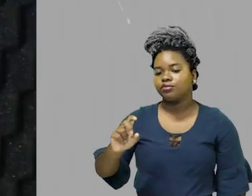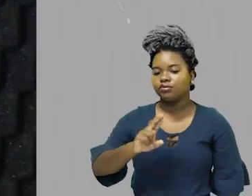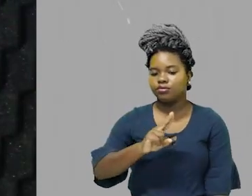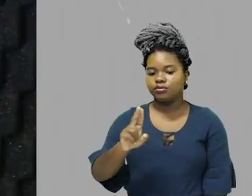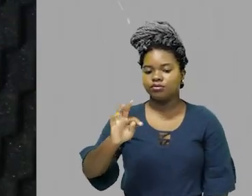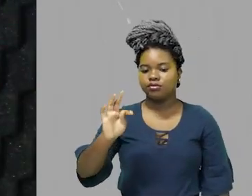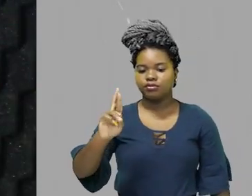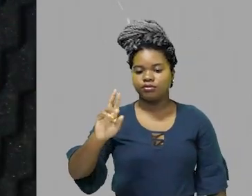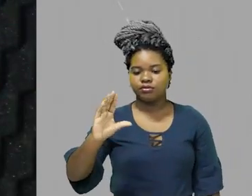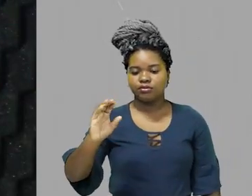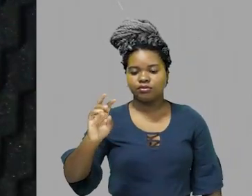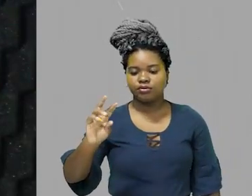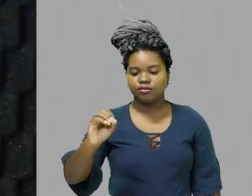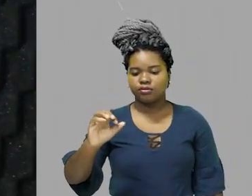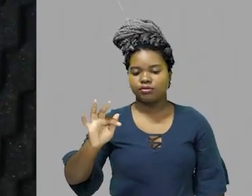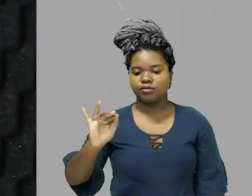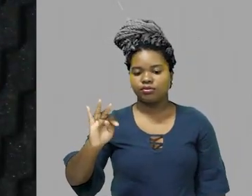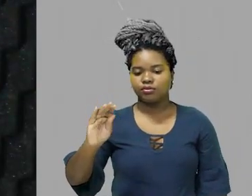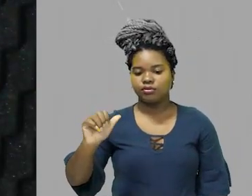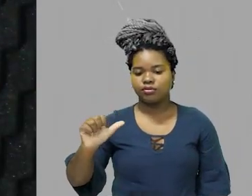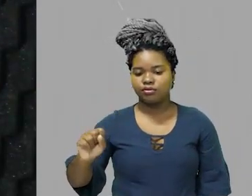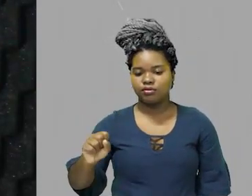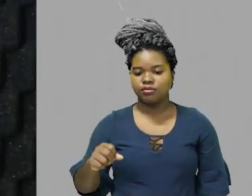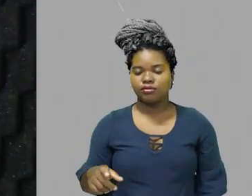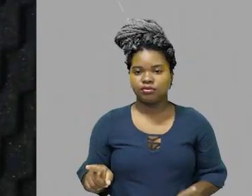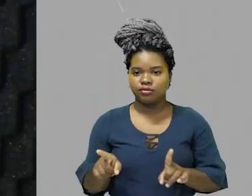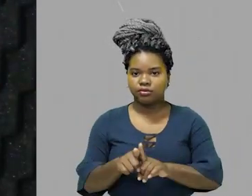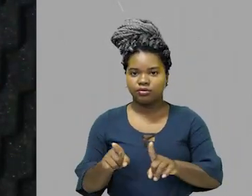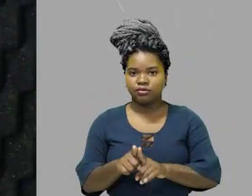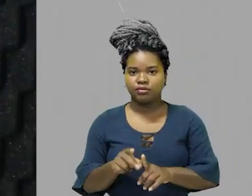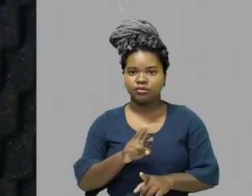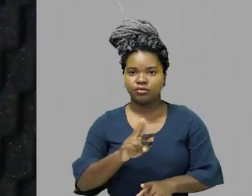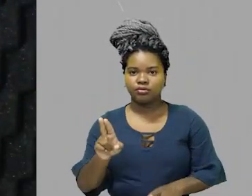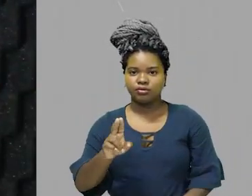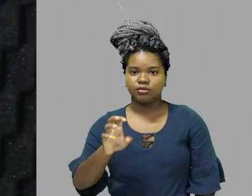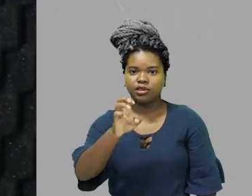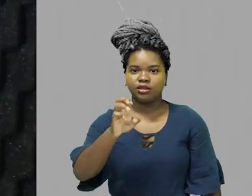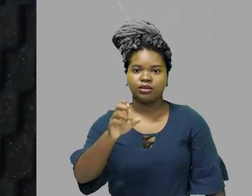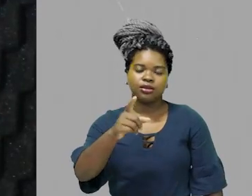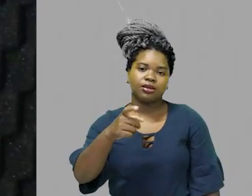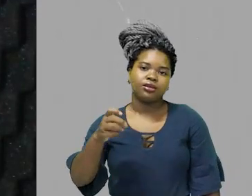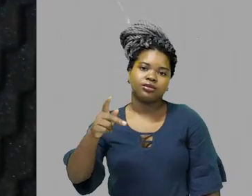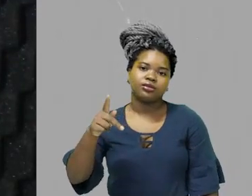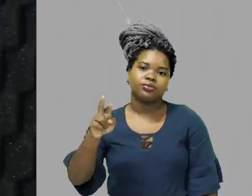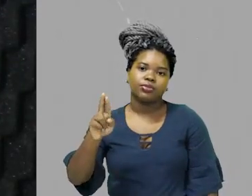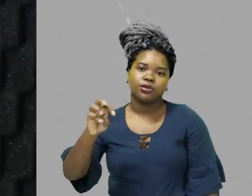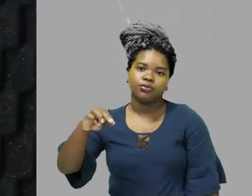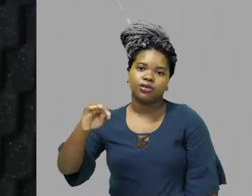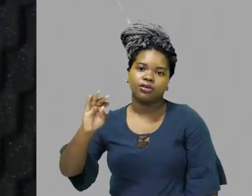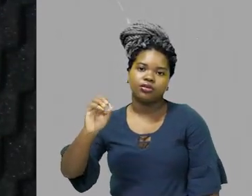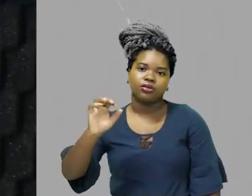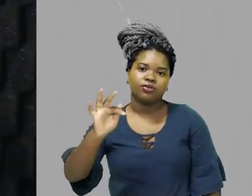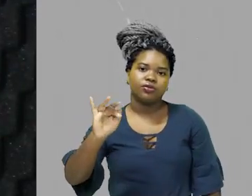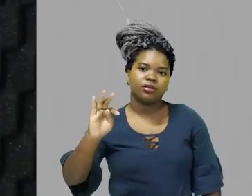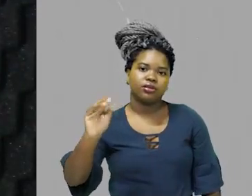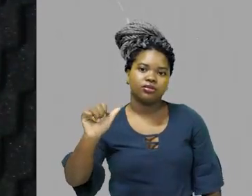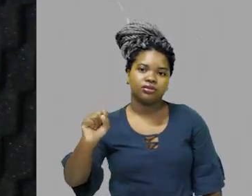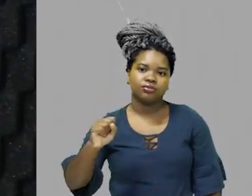plantas que possuem sementes, a gente chama de espermatófitas, né? São plantas que